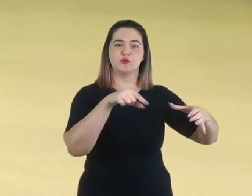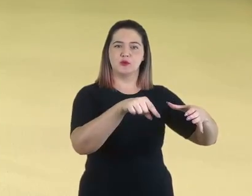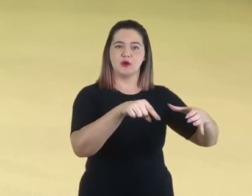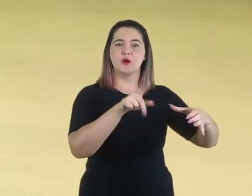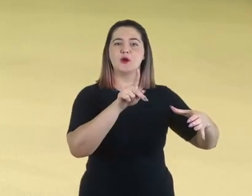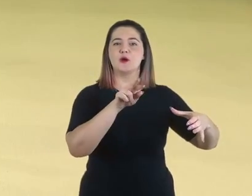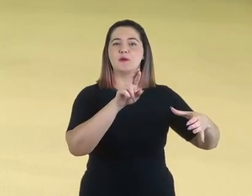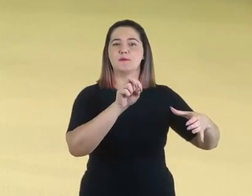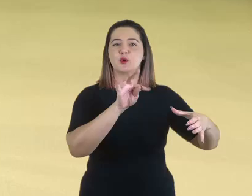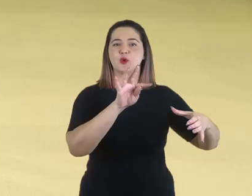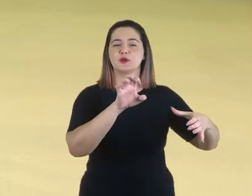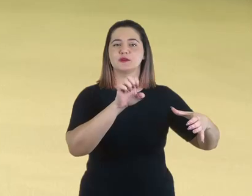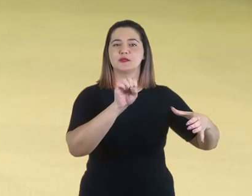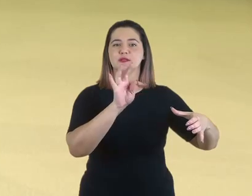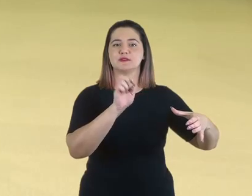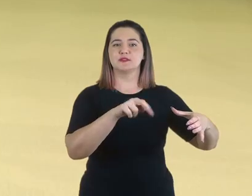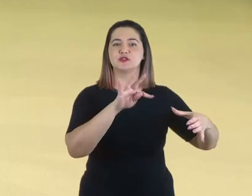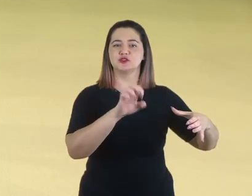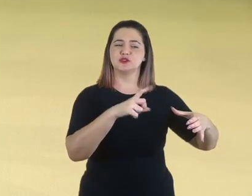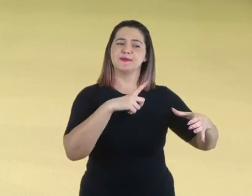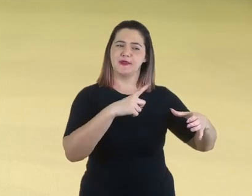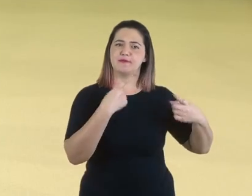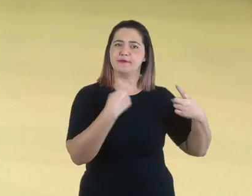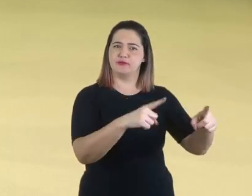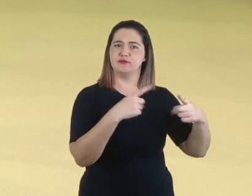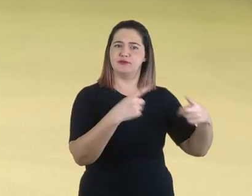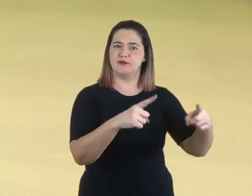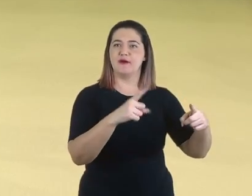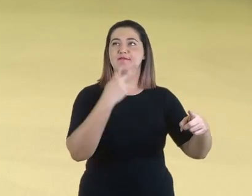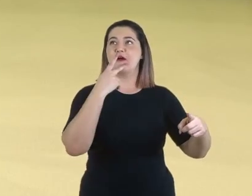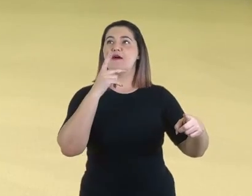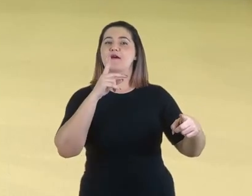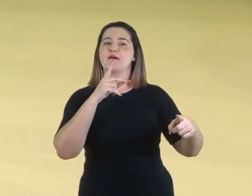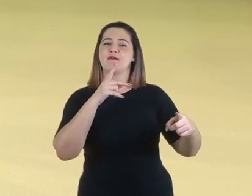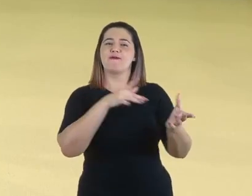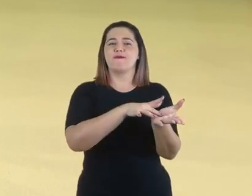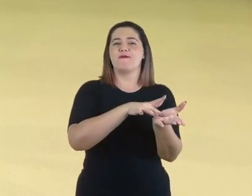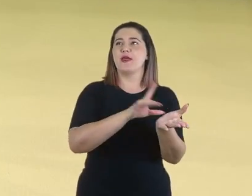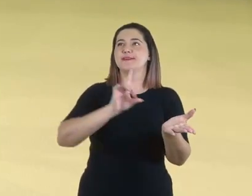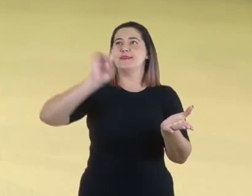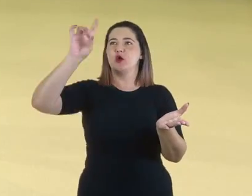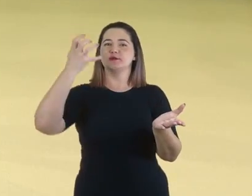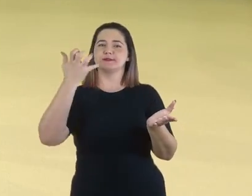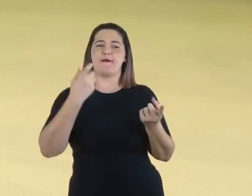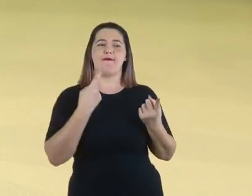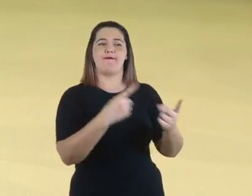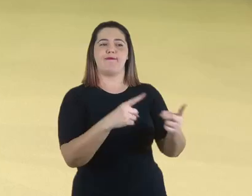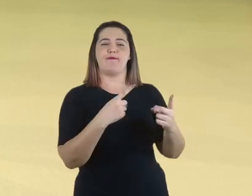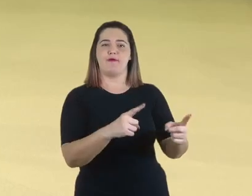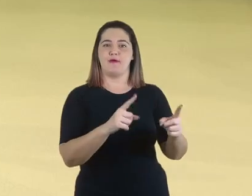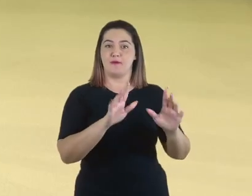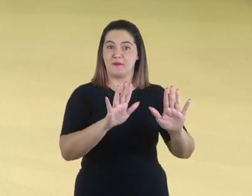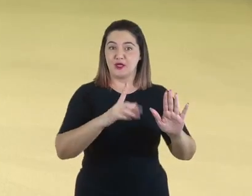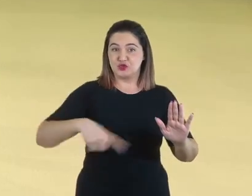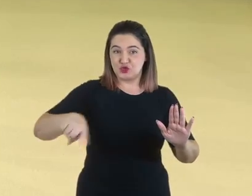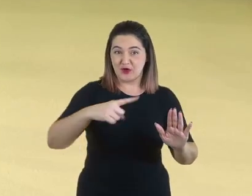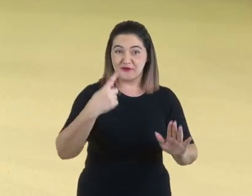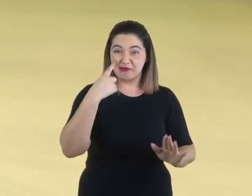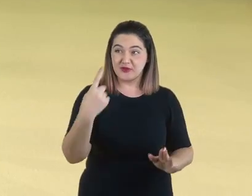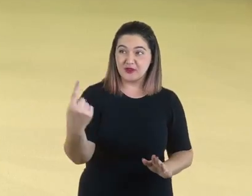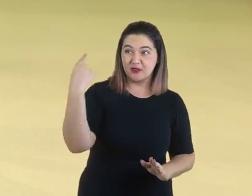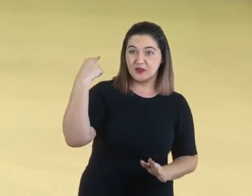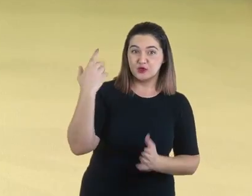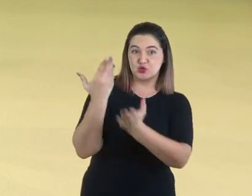também houve abusos em nome de Deus, ou seja, esses erros do passado têm de ser vistos não pela ótica